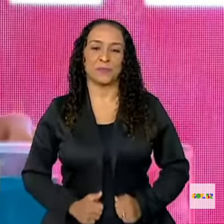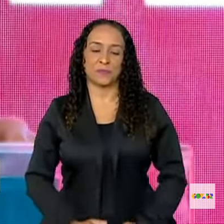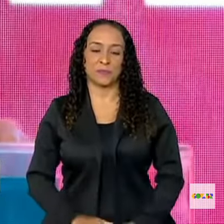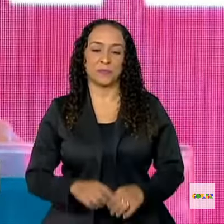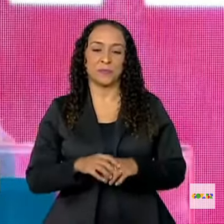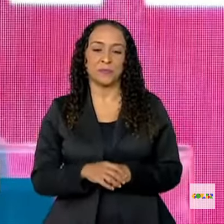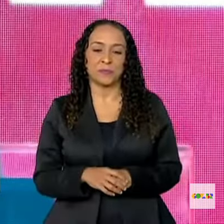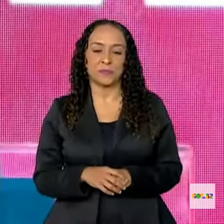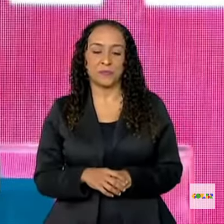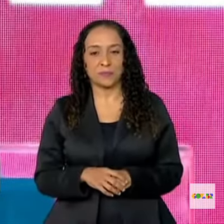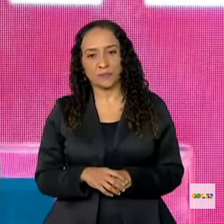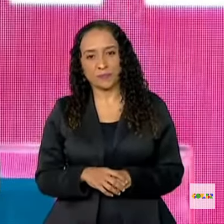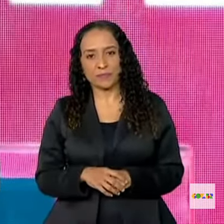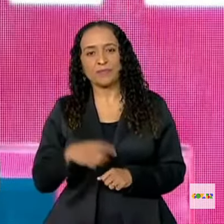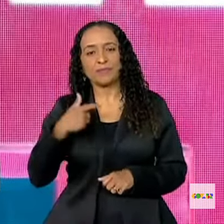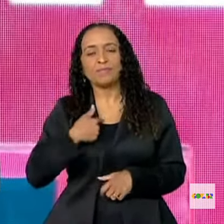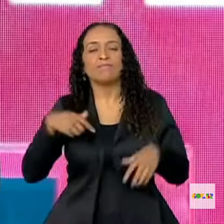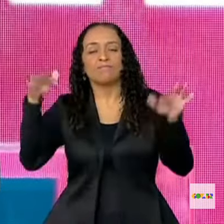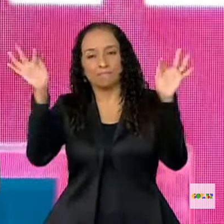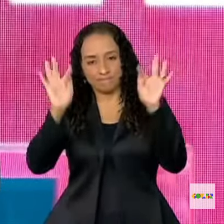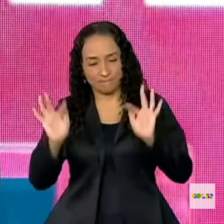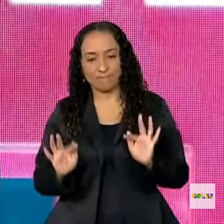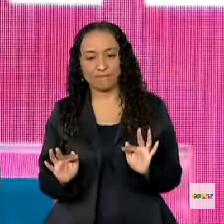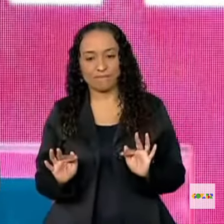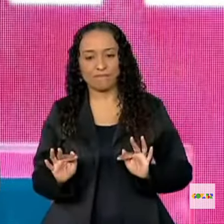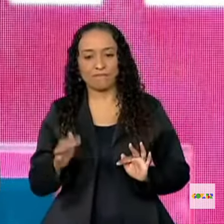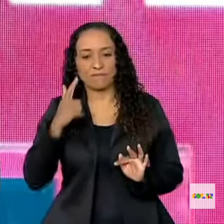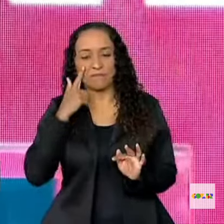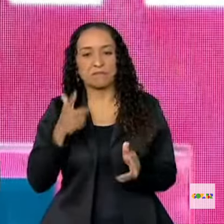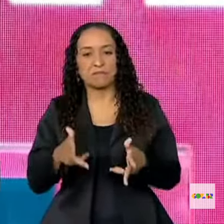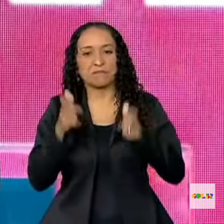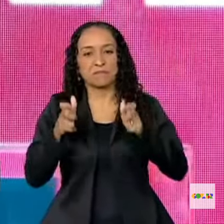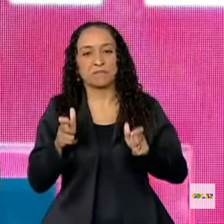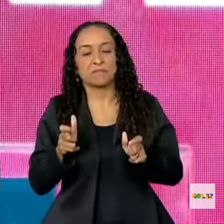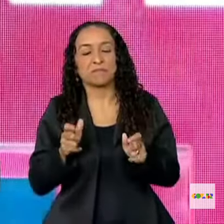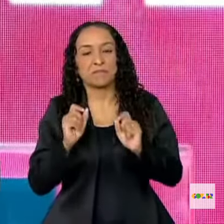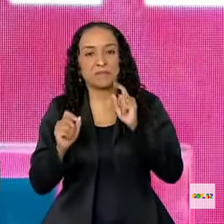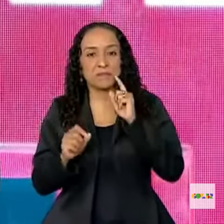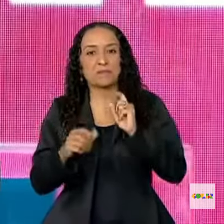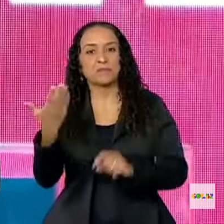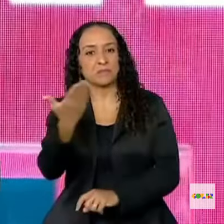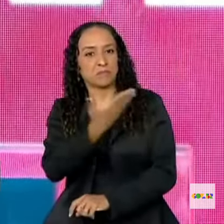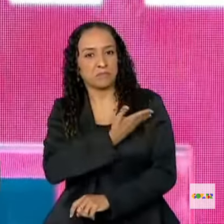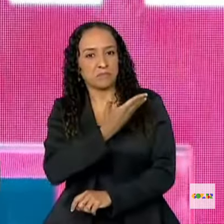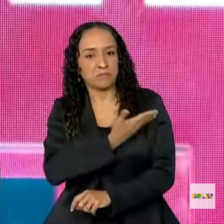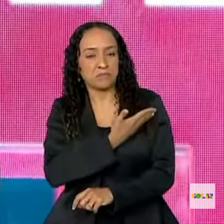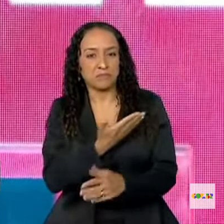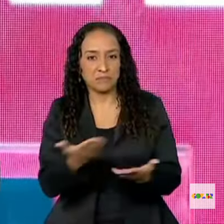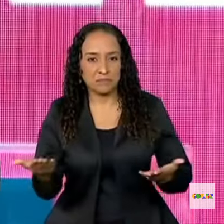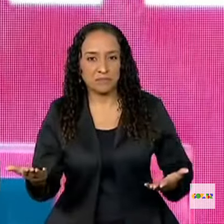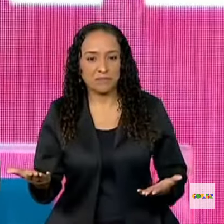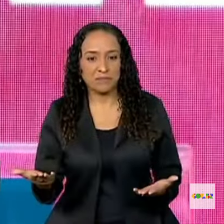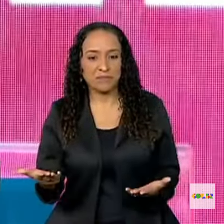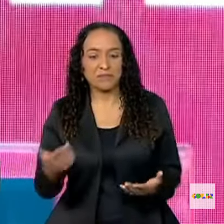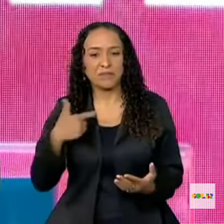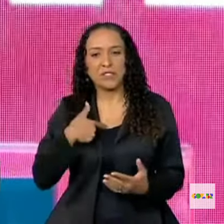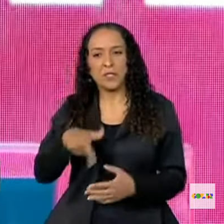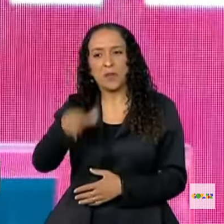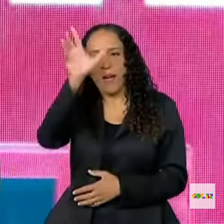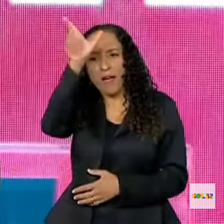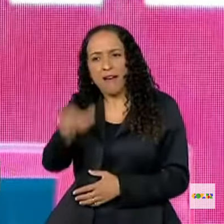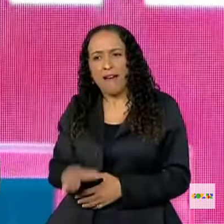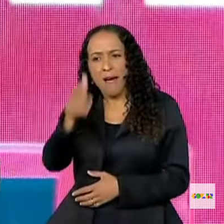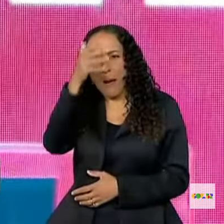vida eu fico feliz quando eu vejo que um companheiro